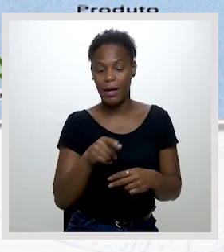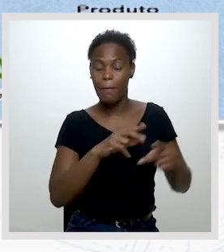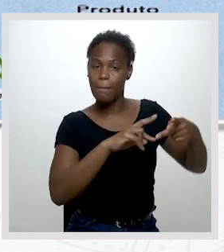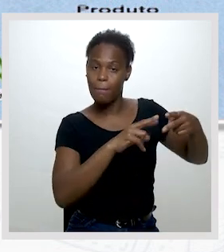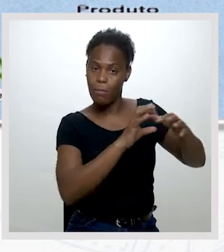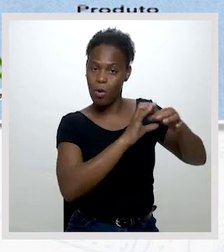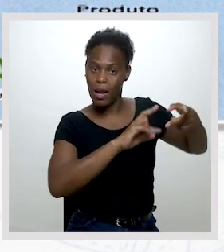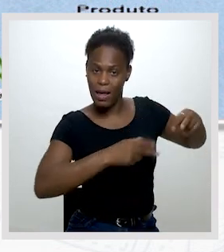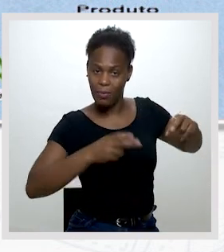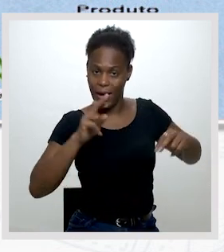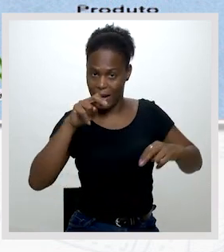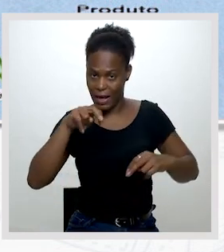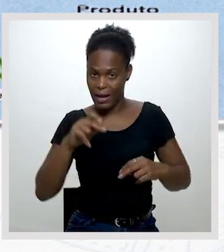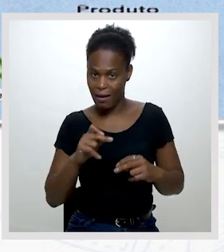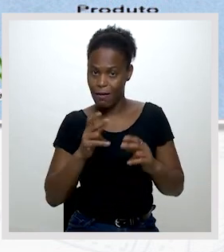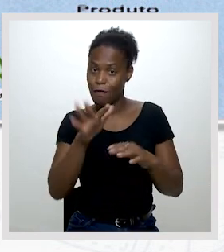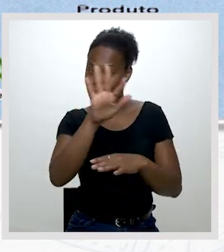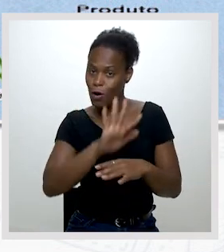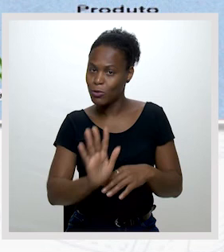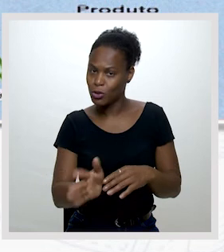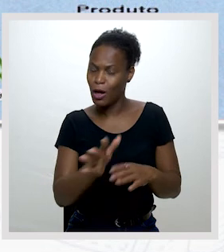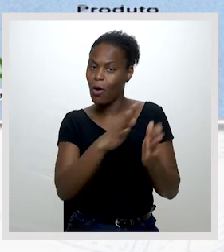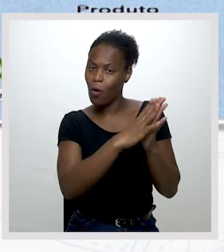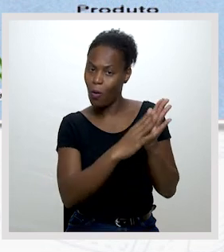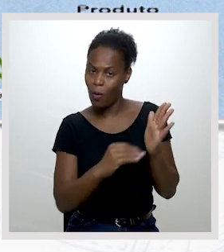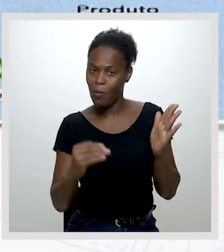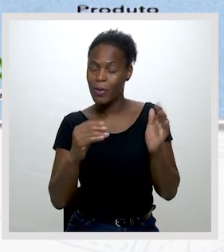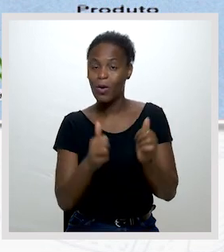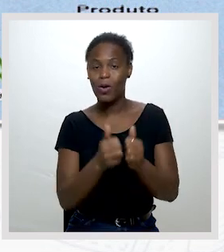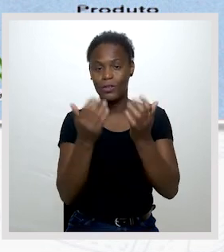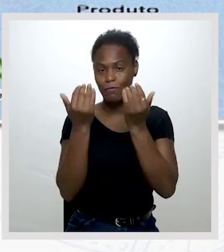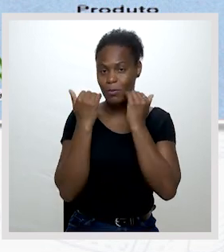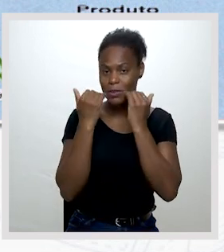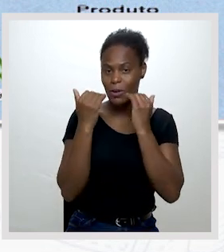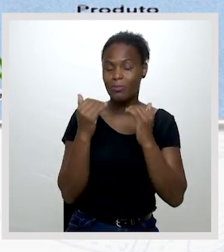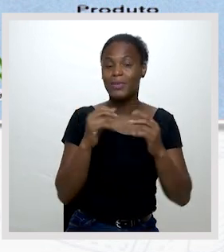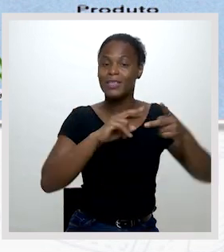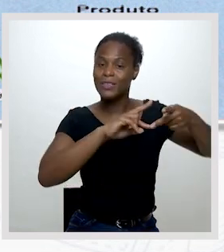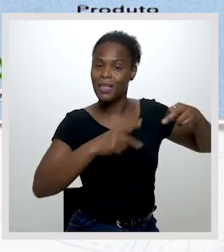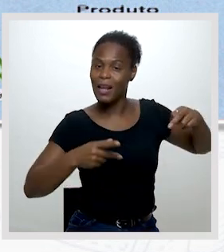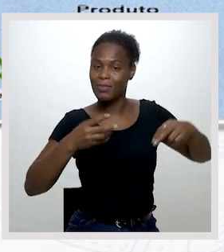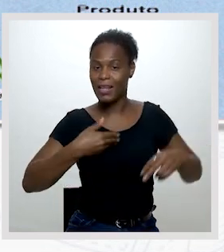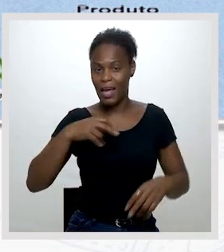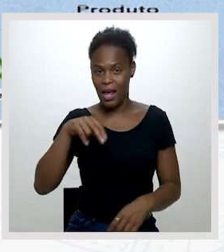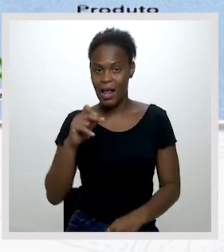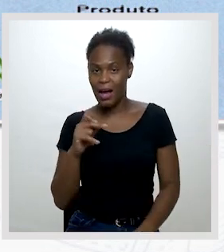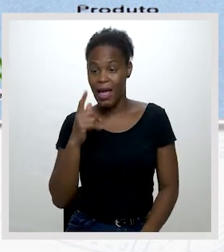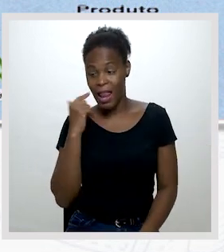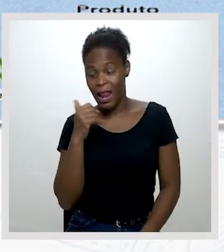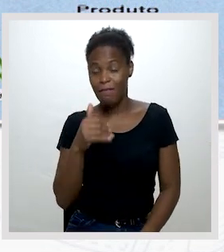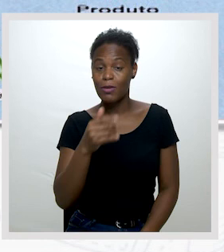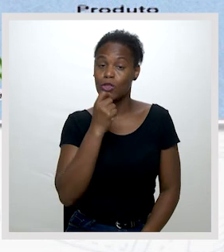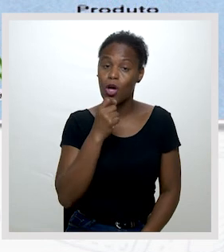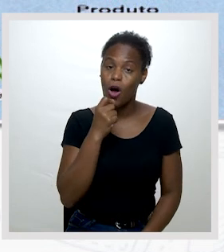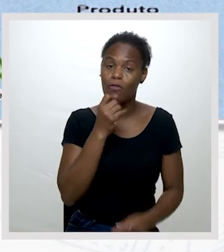molécula de RNA já formada, copiada, assim melhor dizendo, com as informações genéticas do DNA, ela sofre